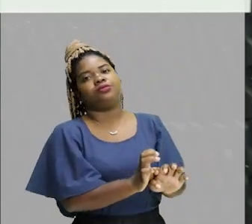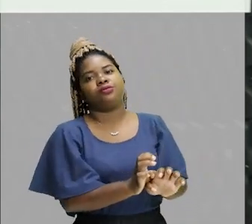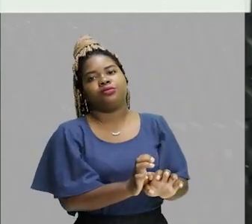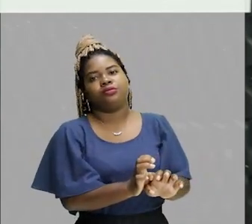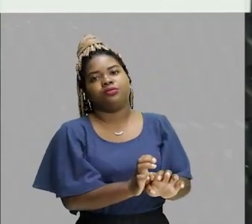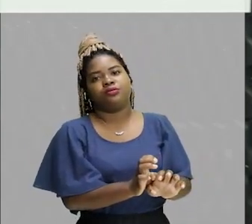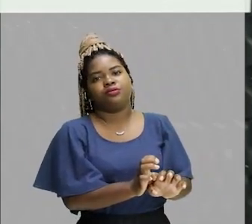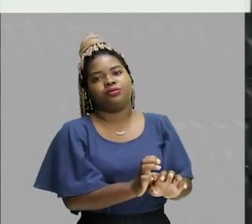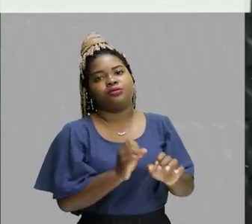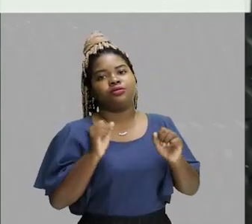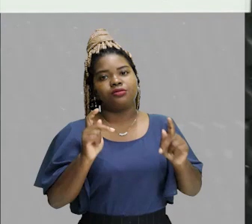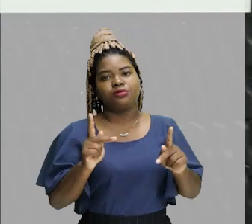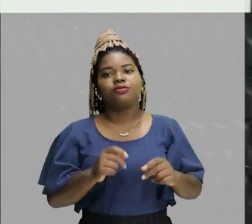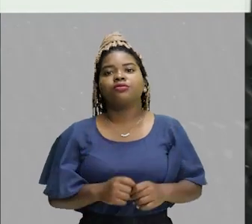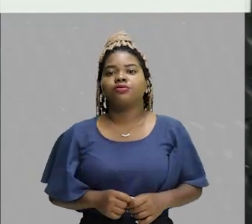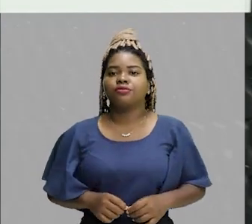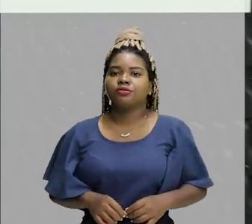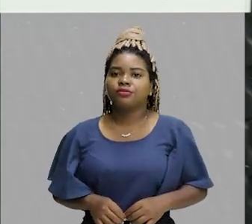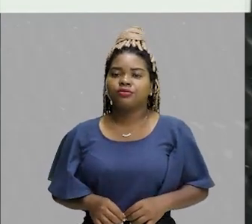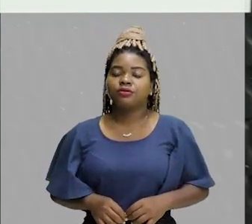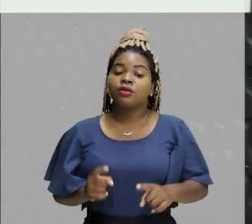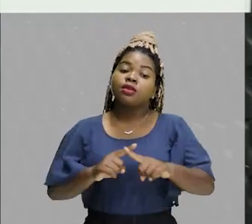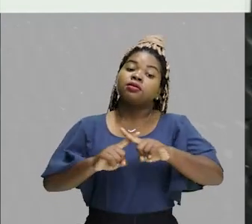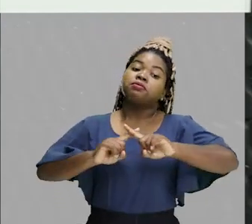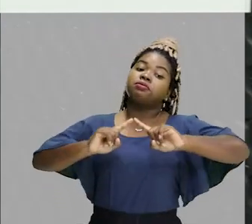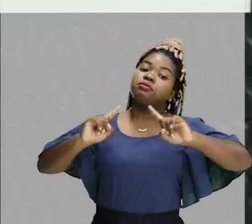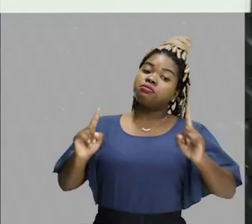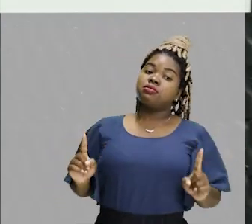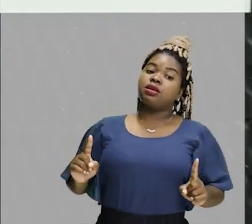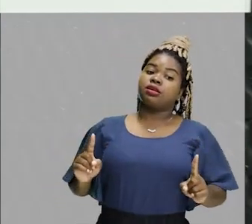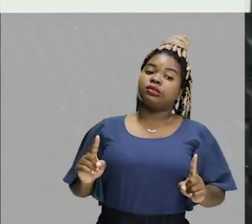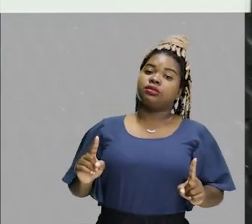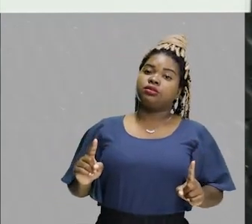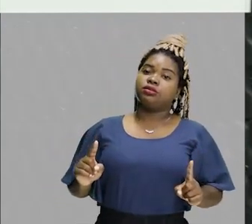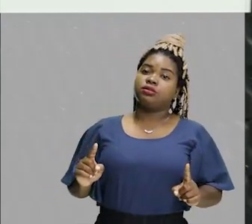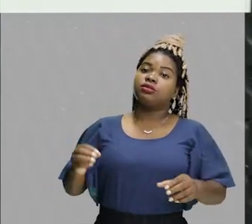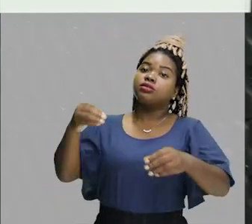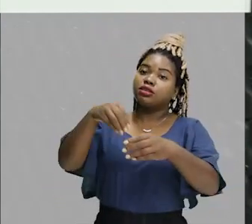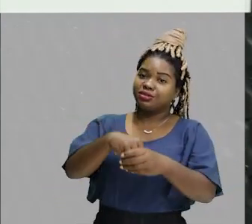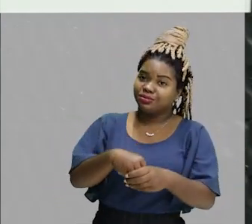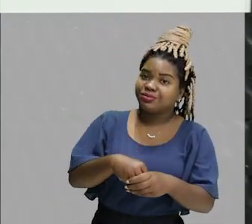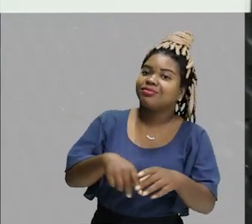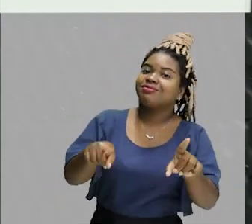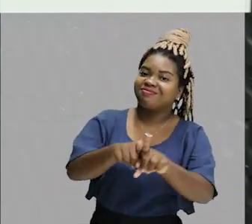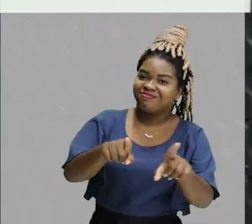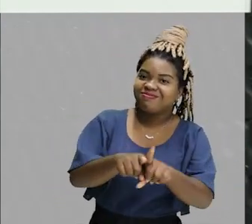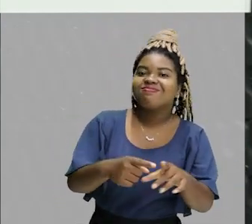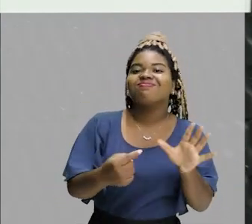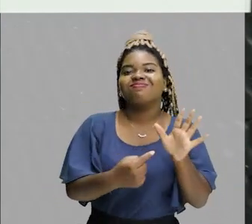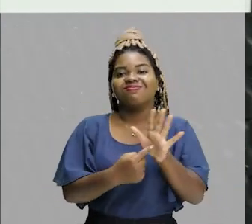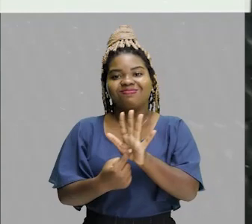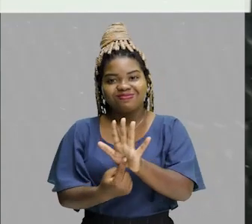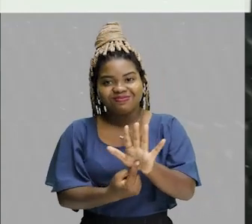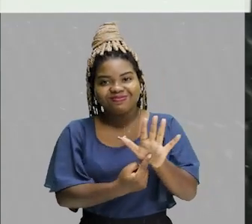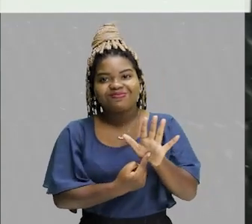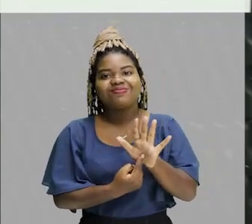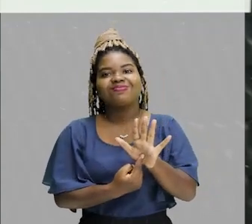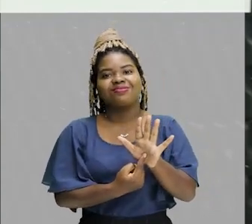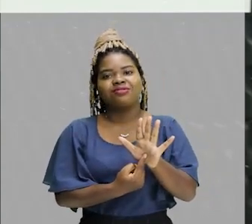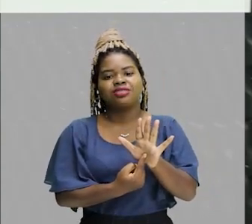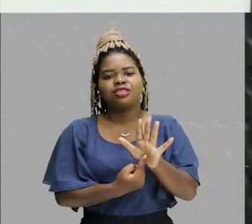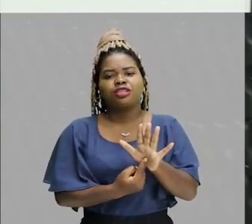traduzir a natureza em números, por exemplo. Mas, geralmente, ela está dentro do caráter demonstrativo, ok? Bom, não é